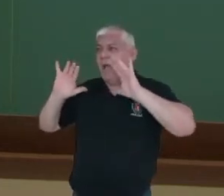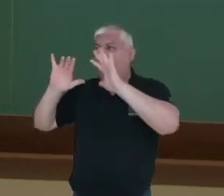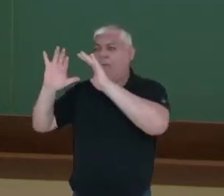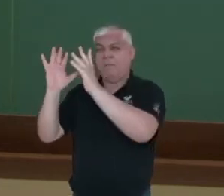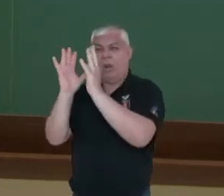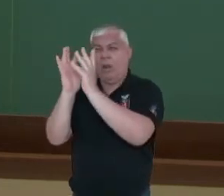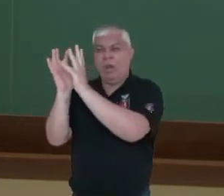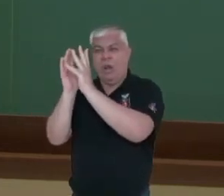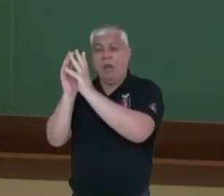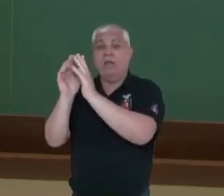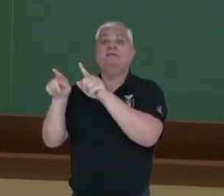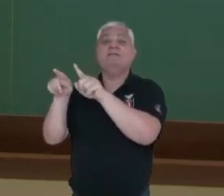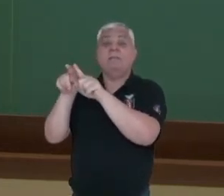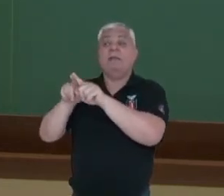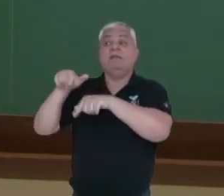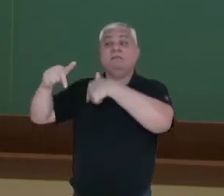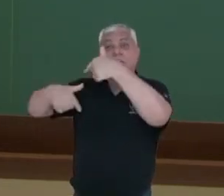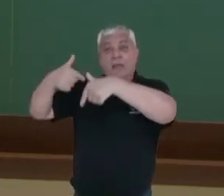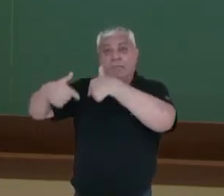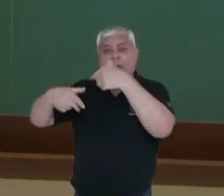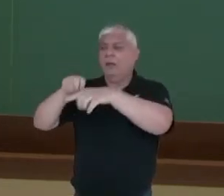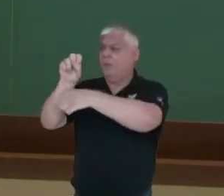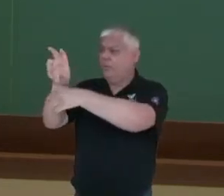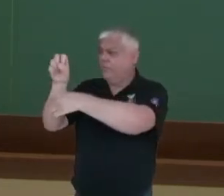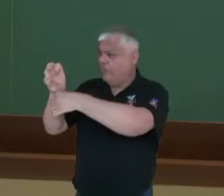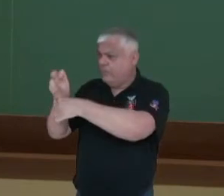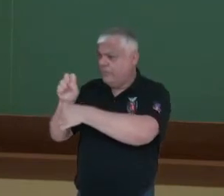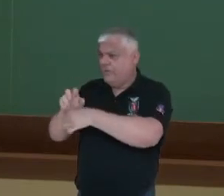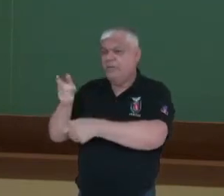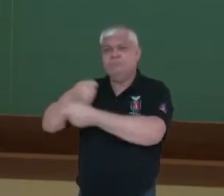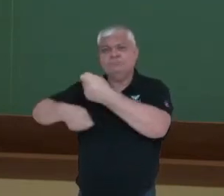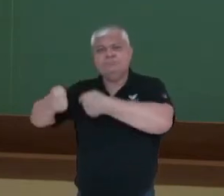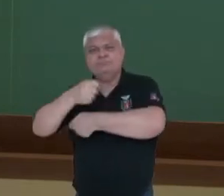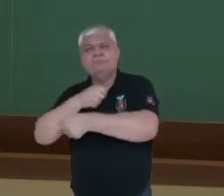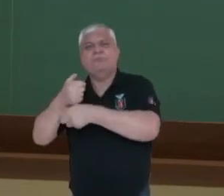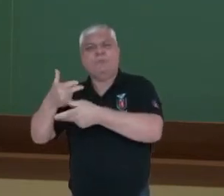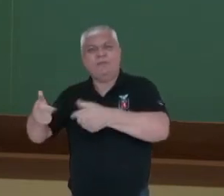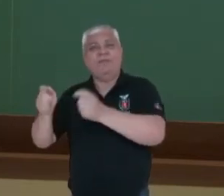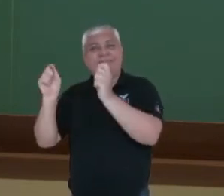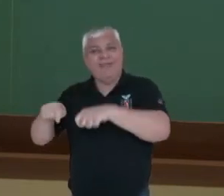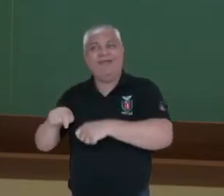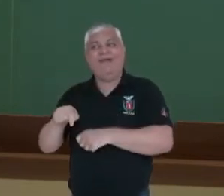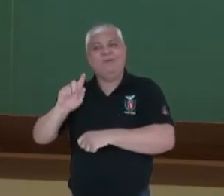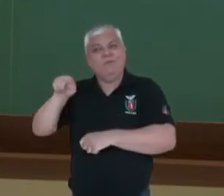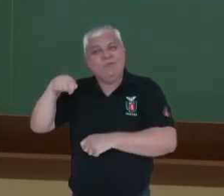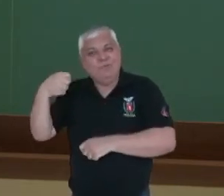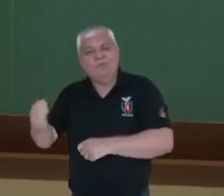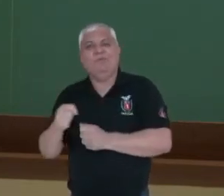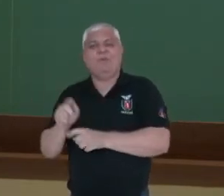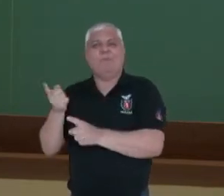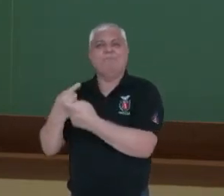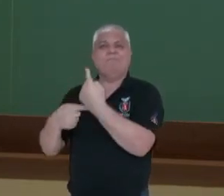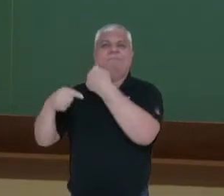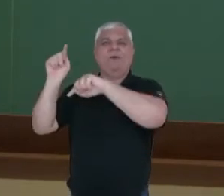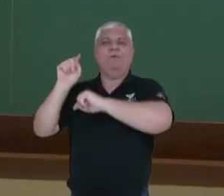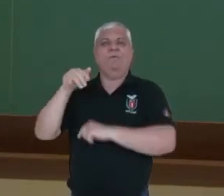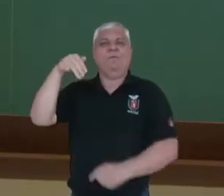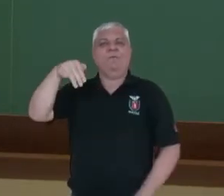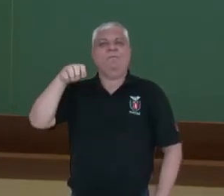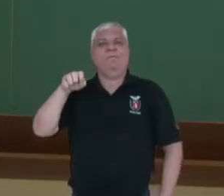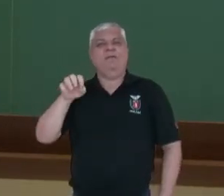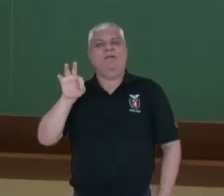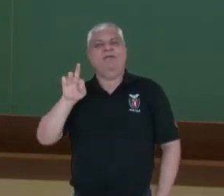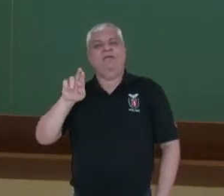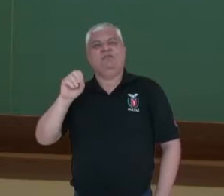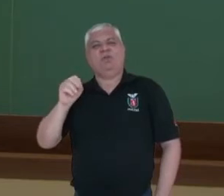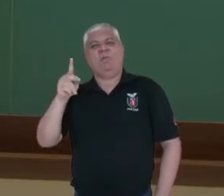também de atividades econômicas que são desenvolvidas nessas áreas. Por isso se formam esses complexos metropolitanos. E